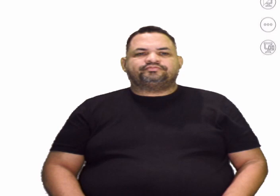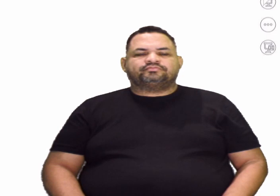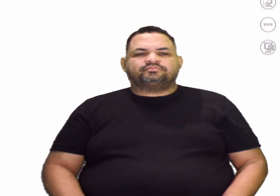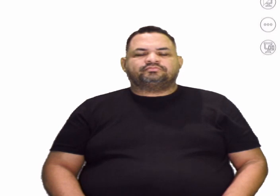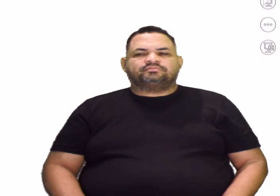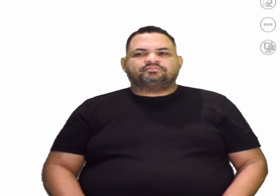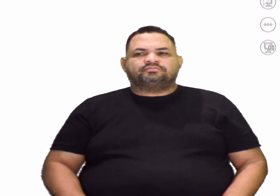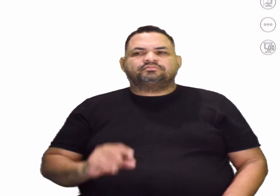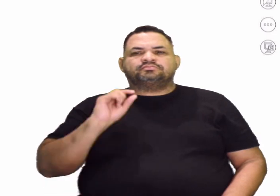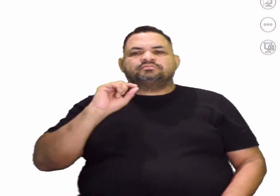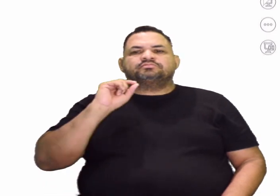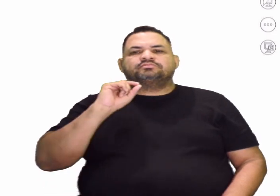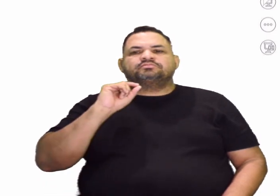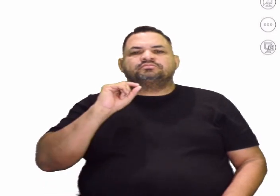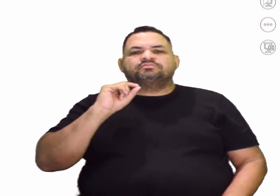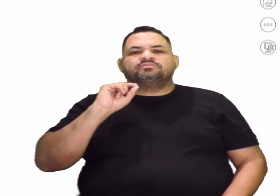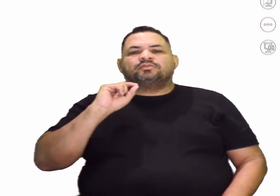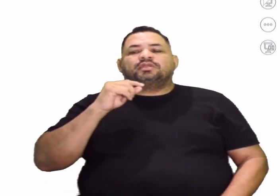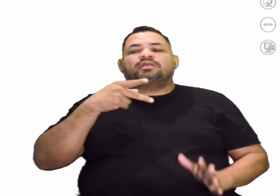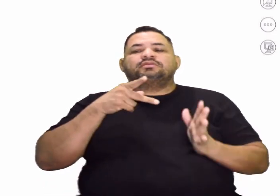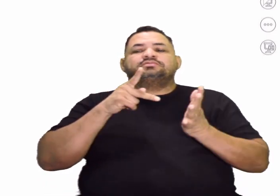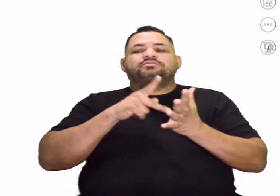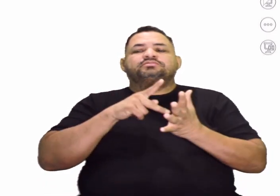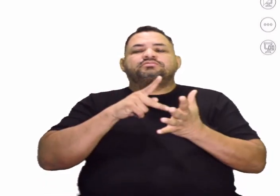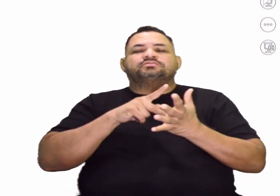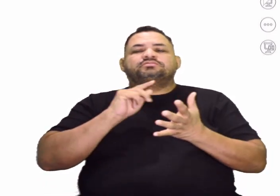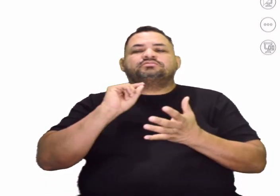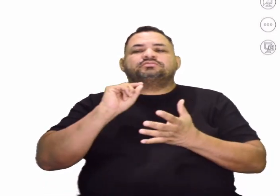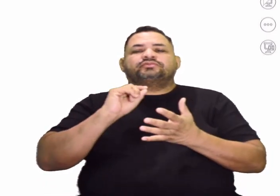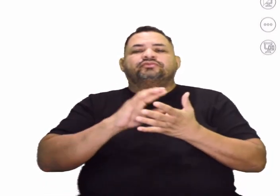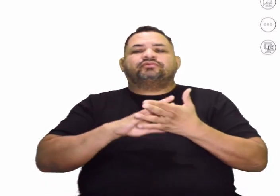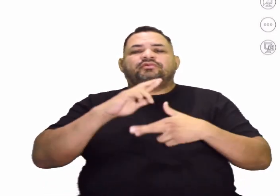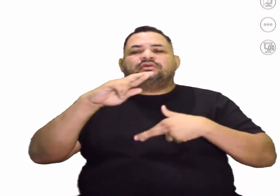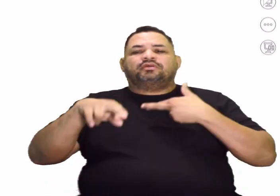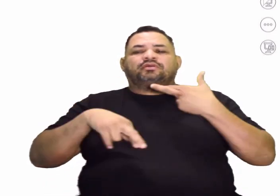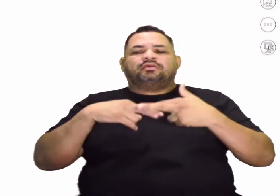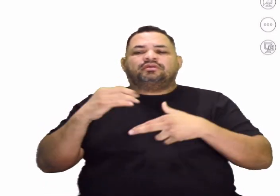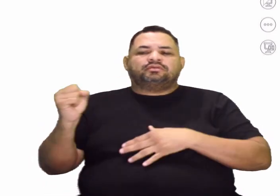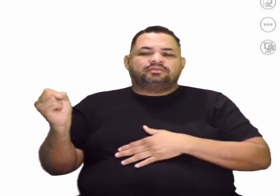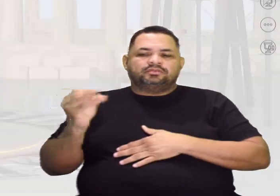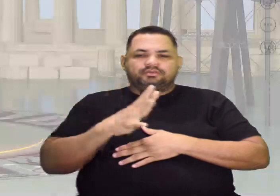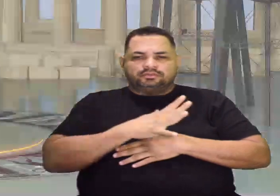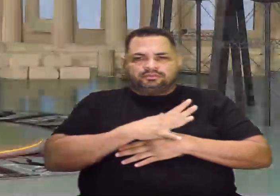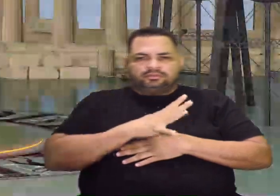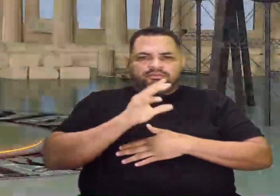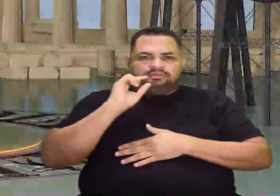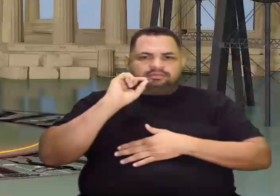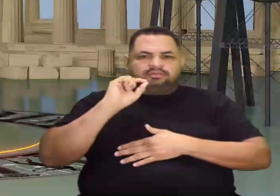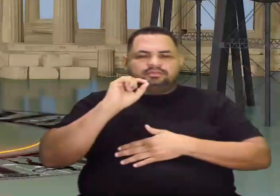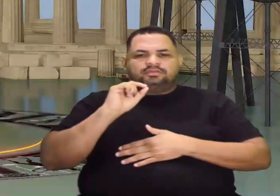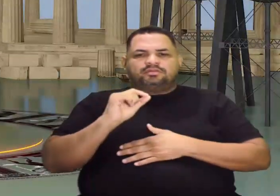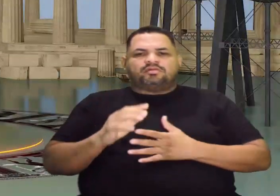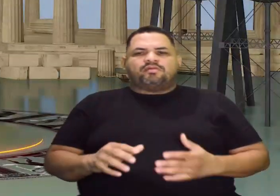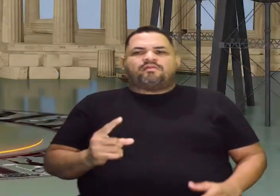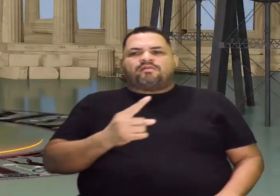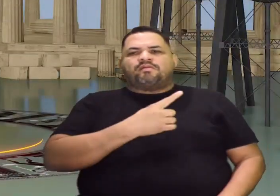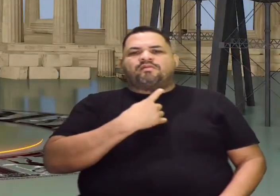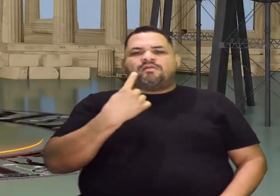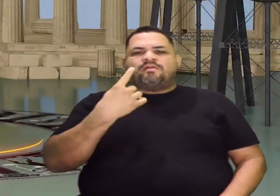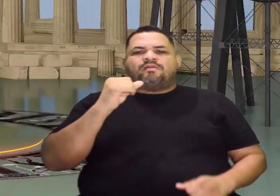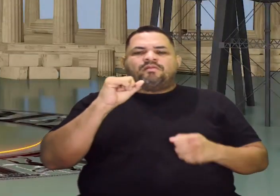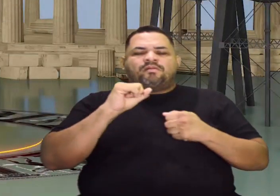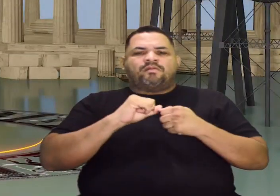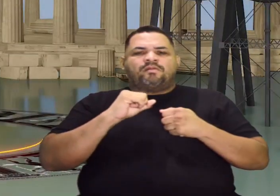Agora sim, gente, o que foi realmente o Renascimento? Nós fizemos, olha aqui, vem aqui comigo. Nós